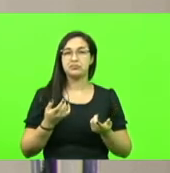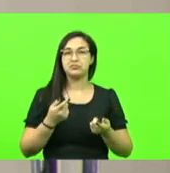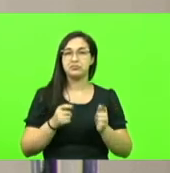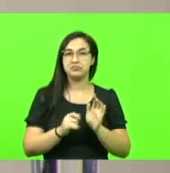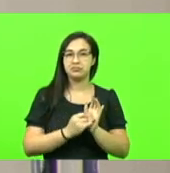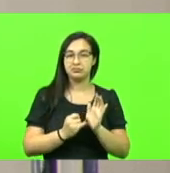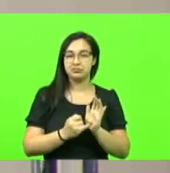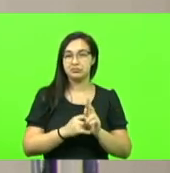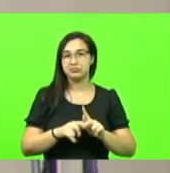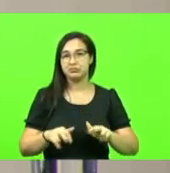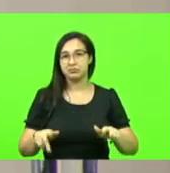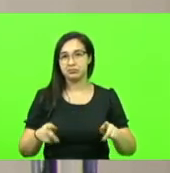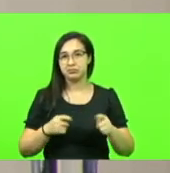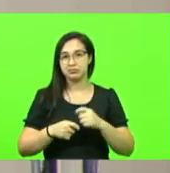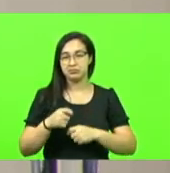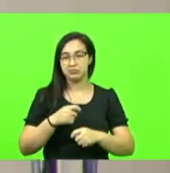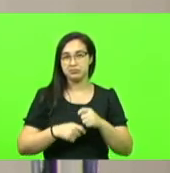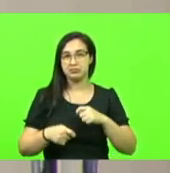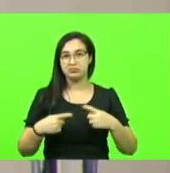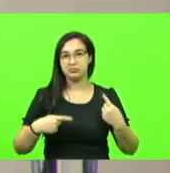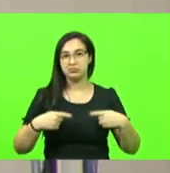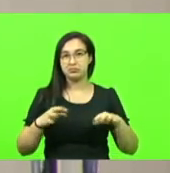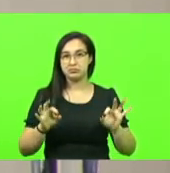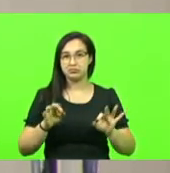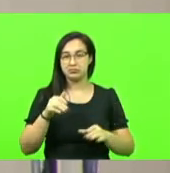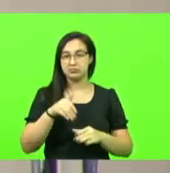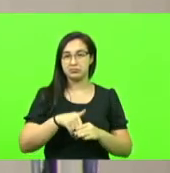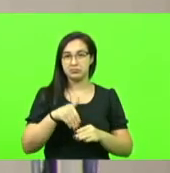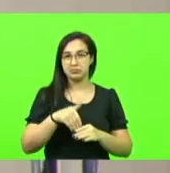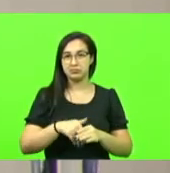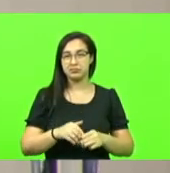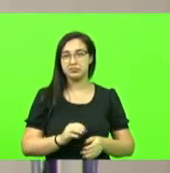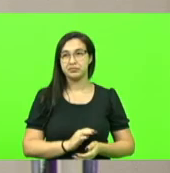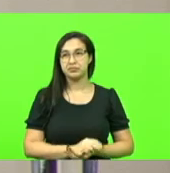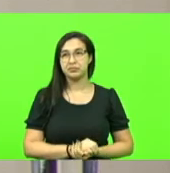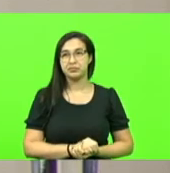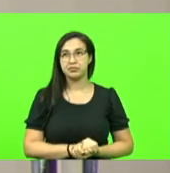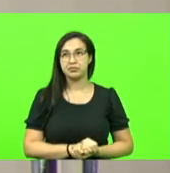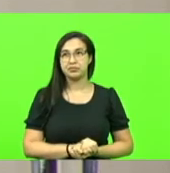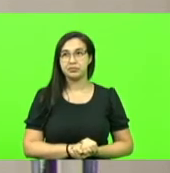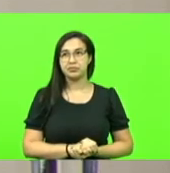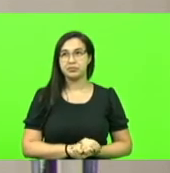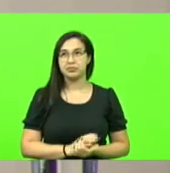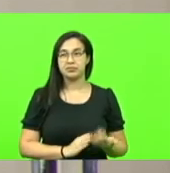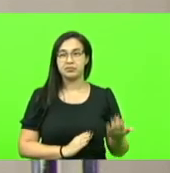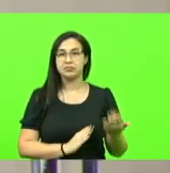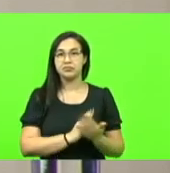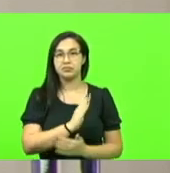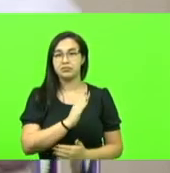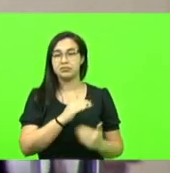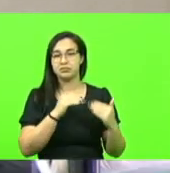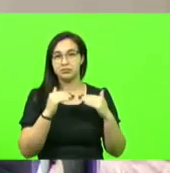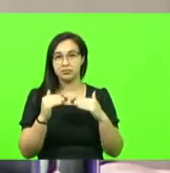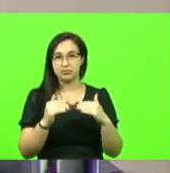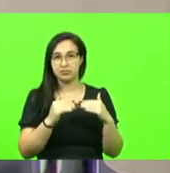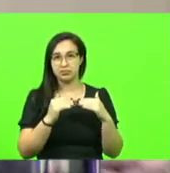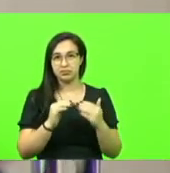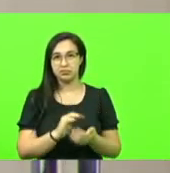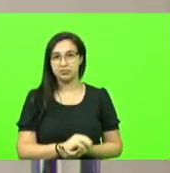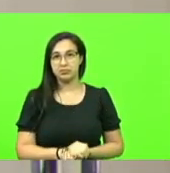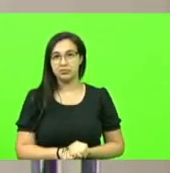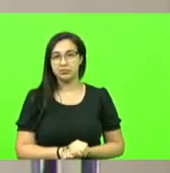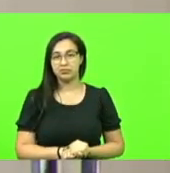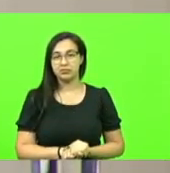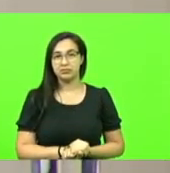discussão. Não havendo quem queira discutir, em votação. Deputados que aprovam, permaneçam como se encontram. Aprovado por